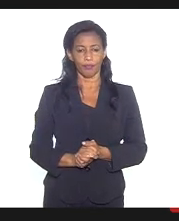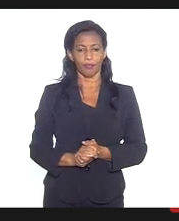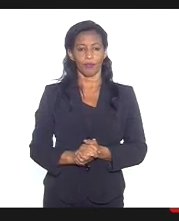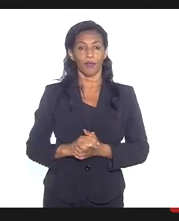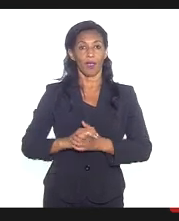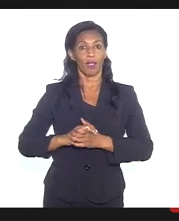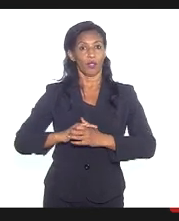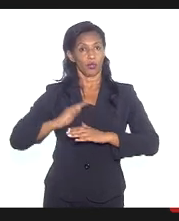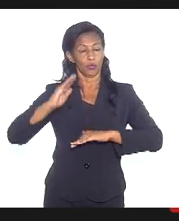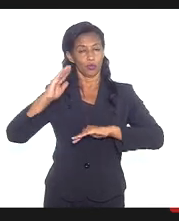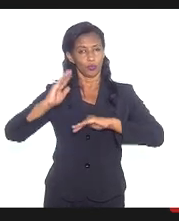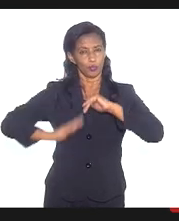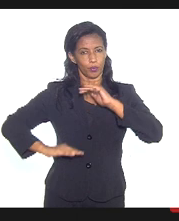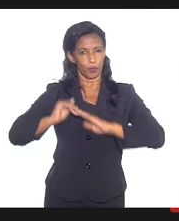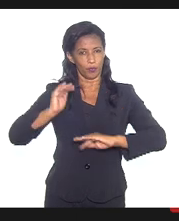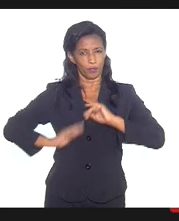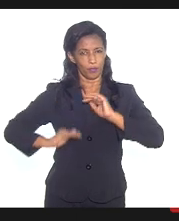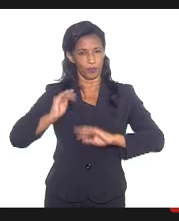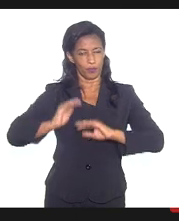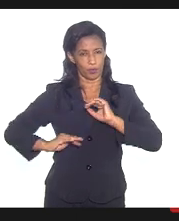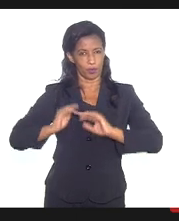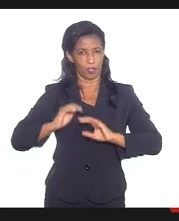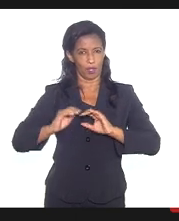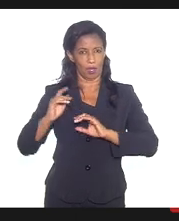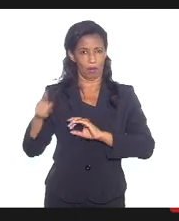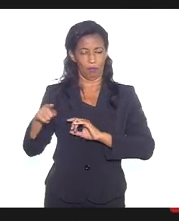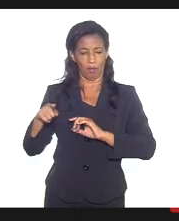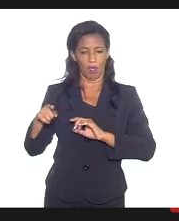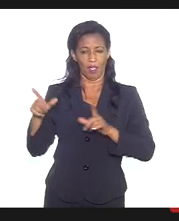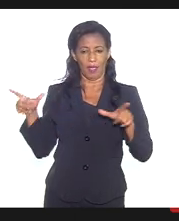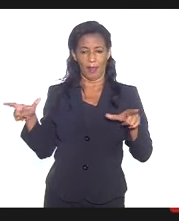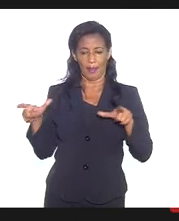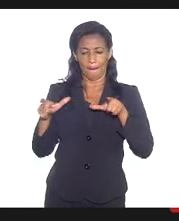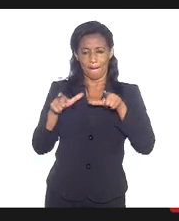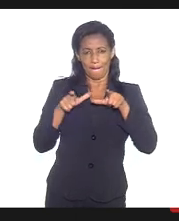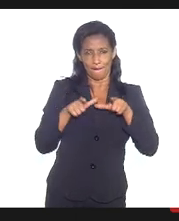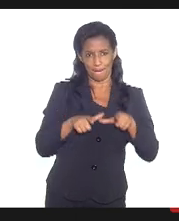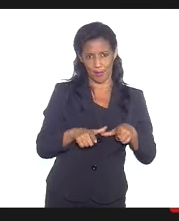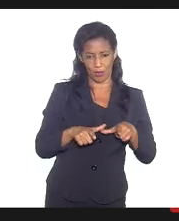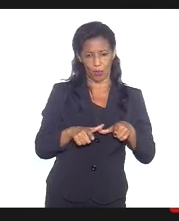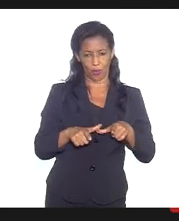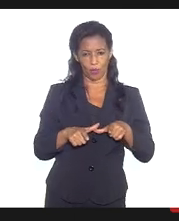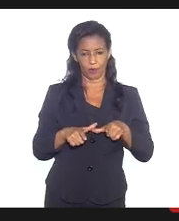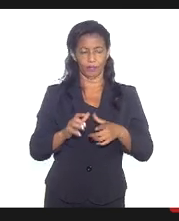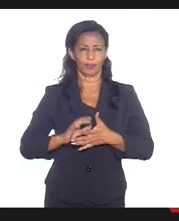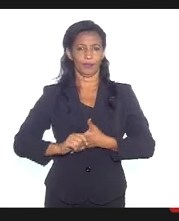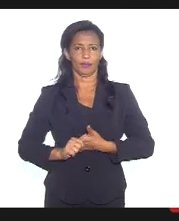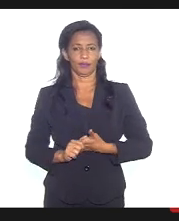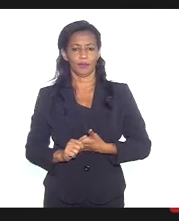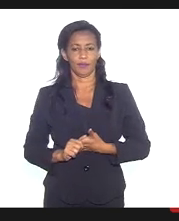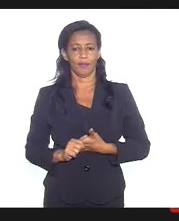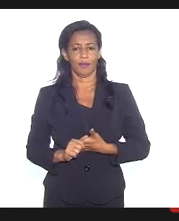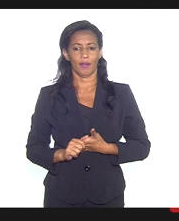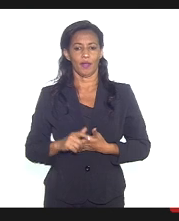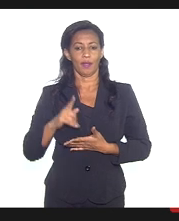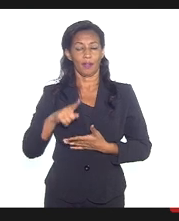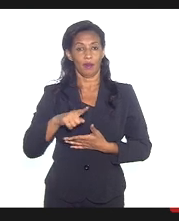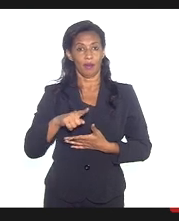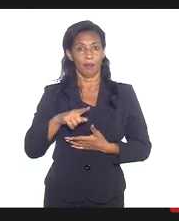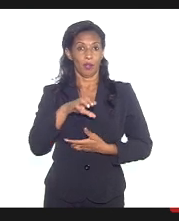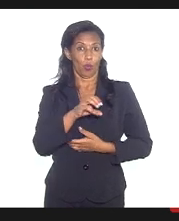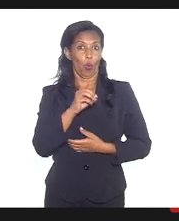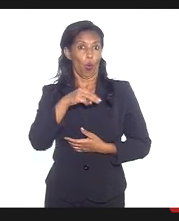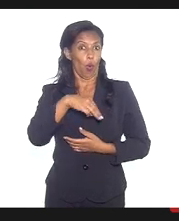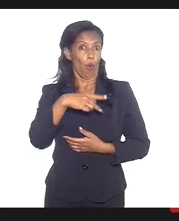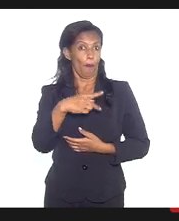aqui de Caraguatatuba, ela é maior do que a capacidade instalada aqui do TECAB. Mas a capacidade instalada do